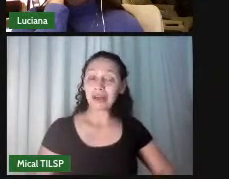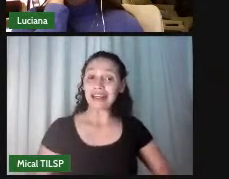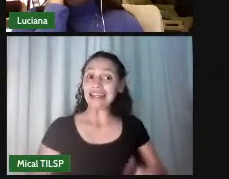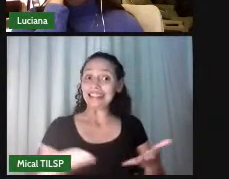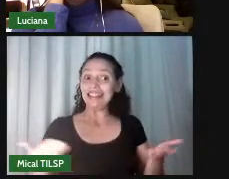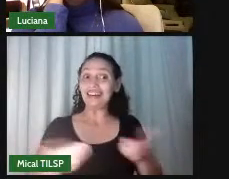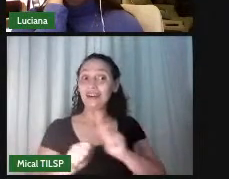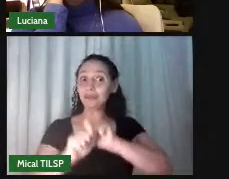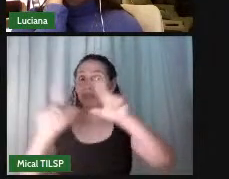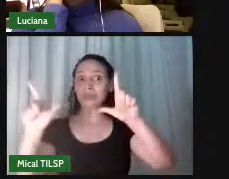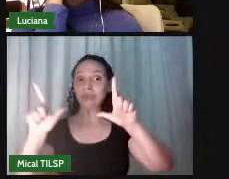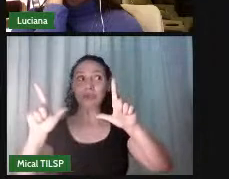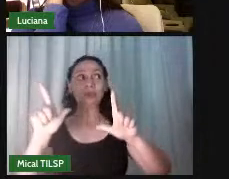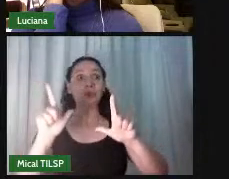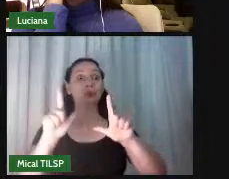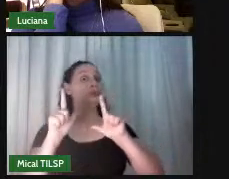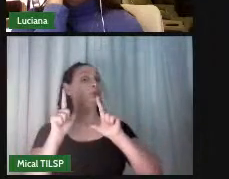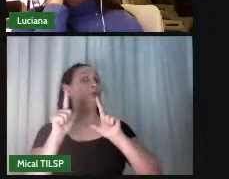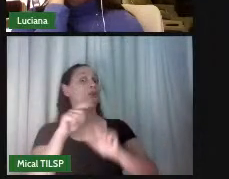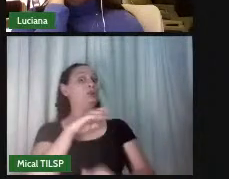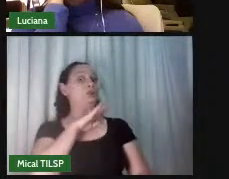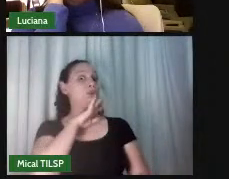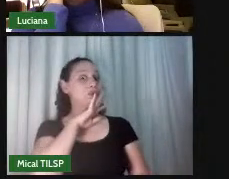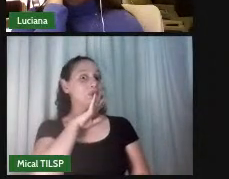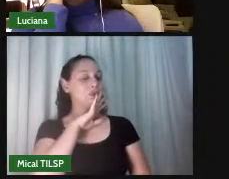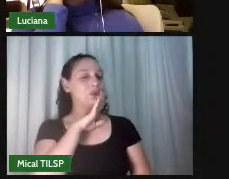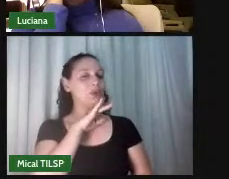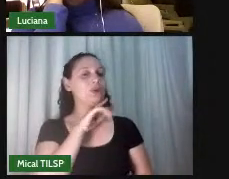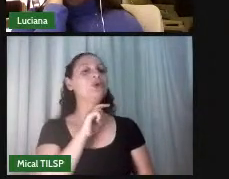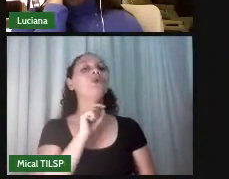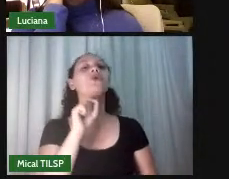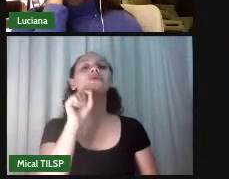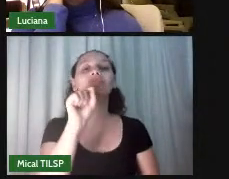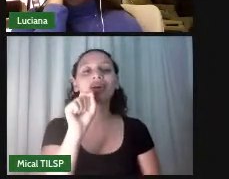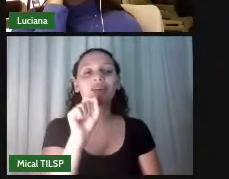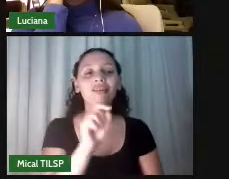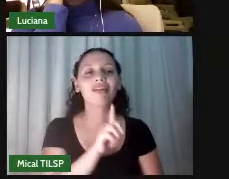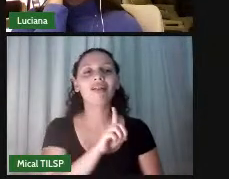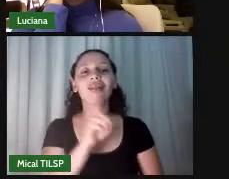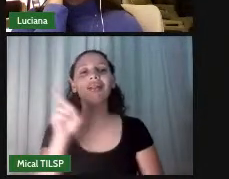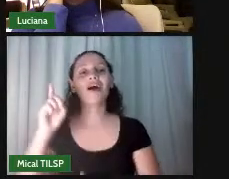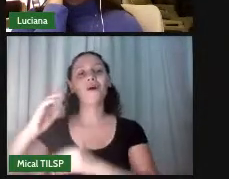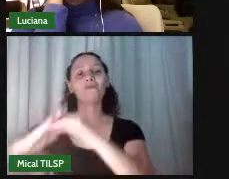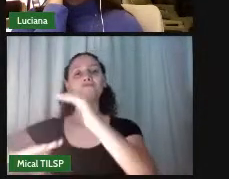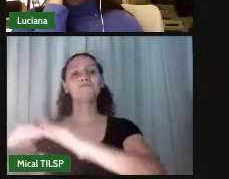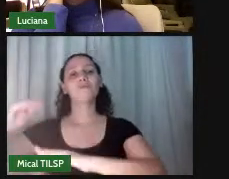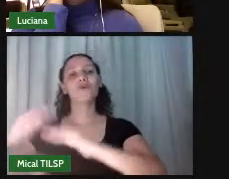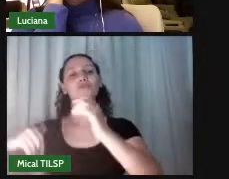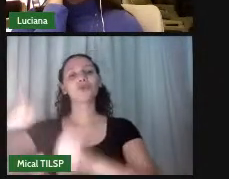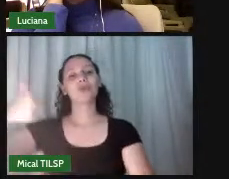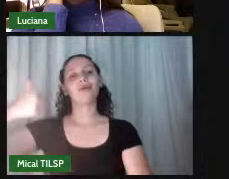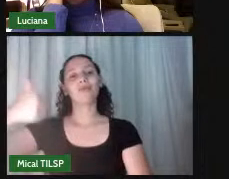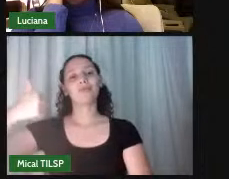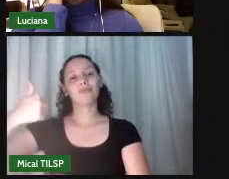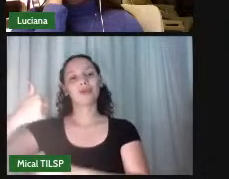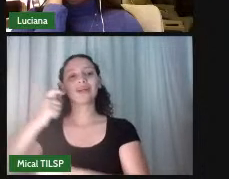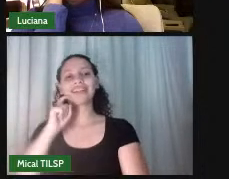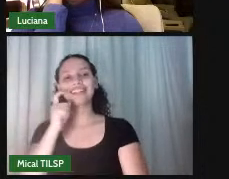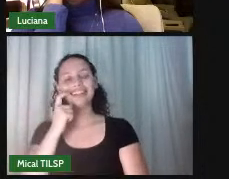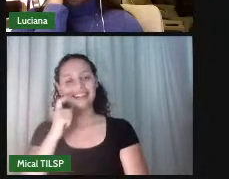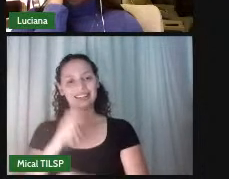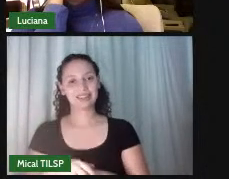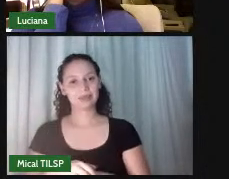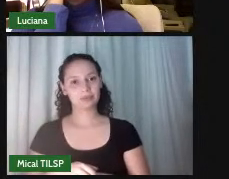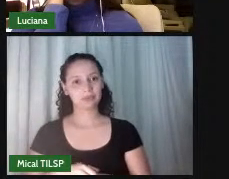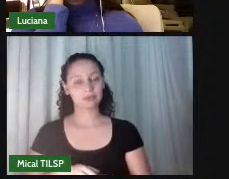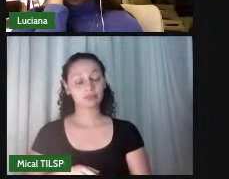né? Mas deu ruim para quem? Para o CD1, tá? Então, aquele CD1, ele recebeu, em dezembro do ano